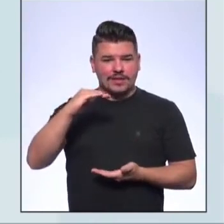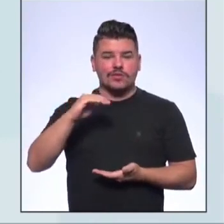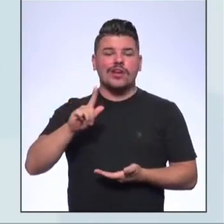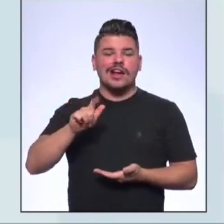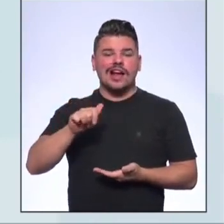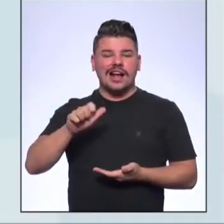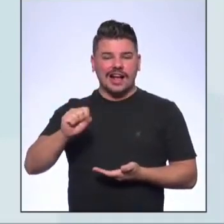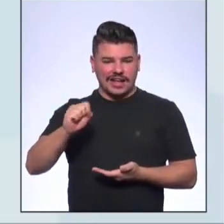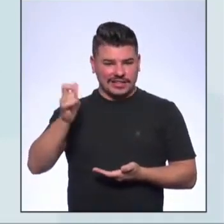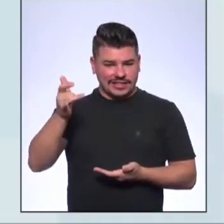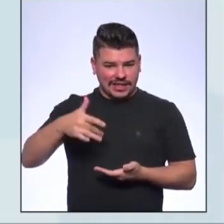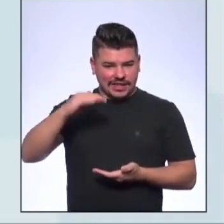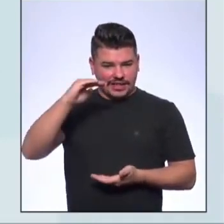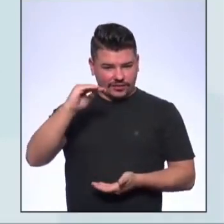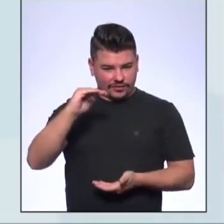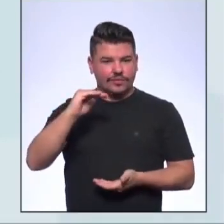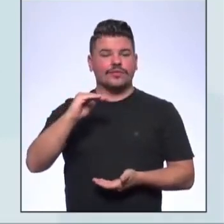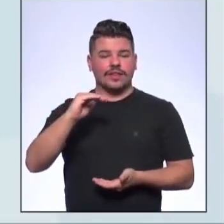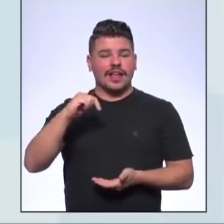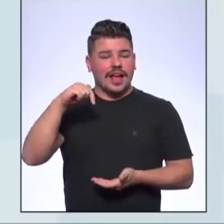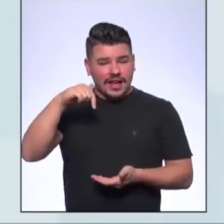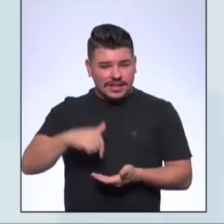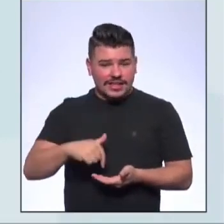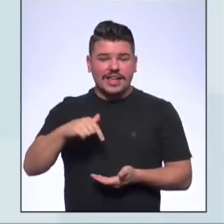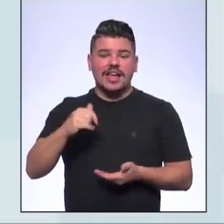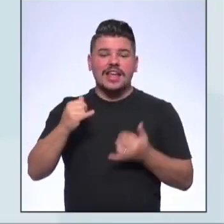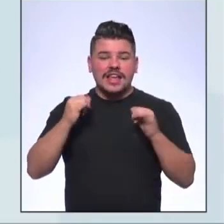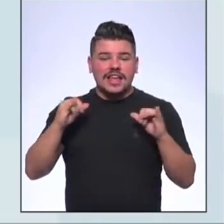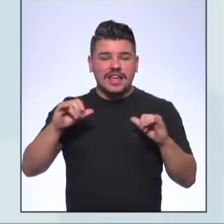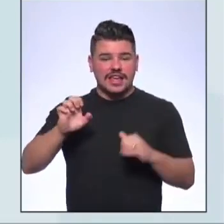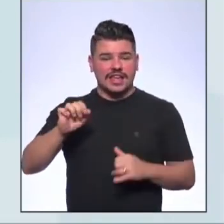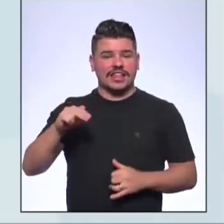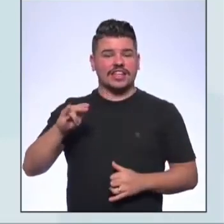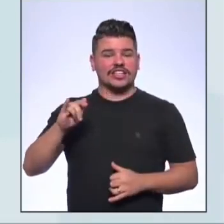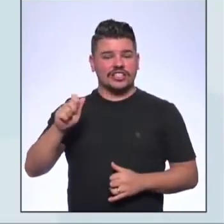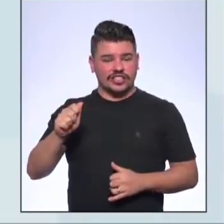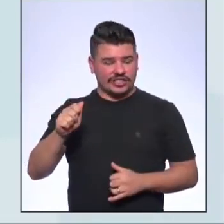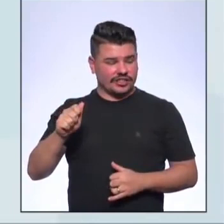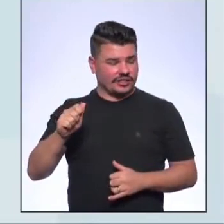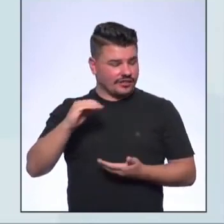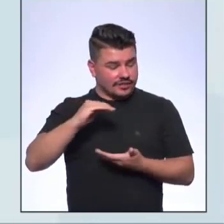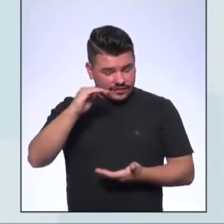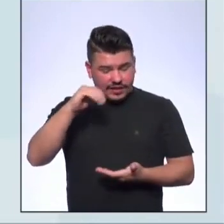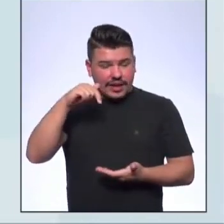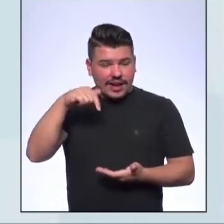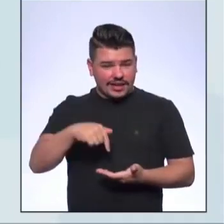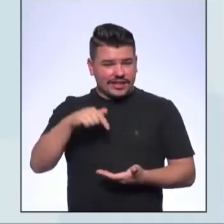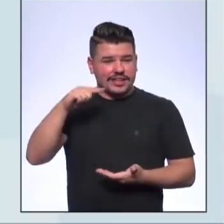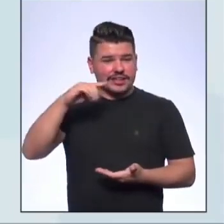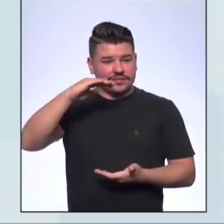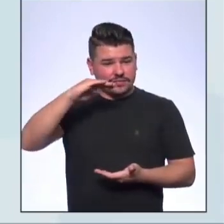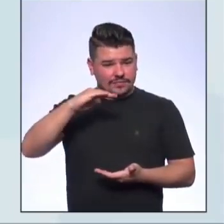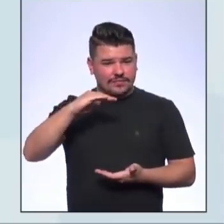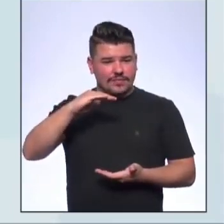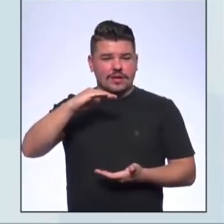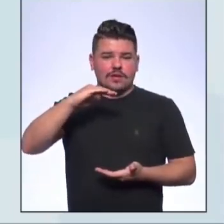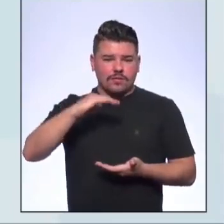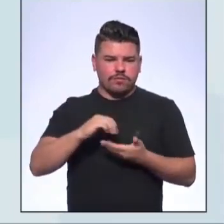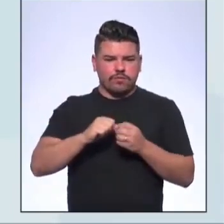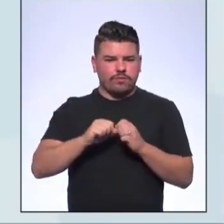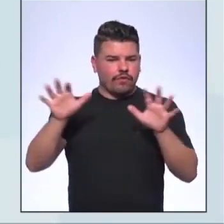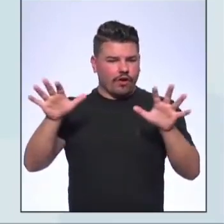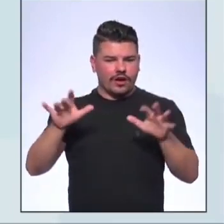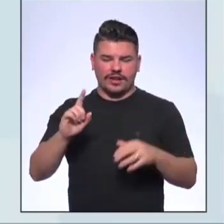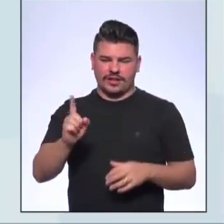tem um isolante térmico ali, quer dizer, toda a energia que o gás ganha ali naquele sistema ali, essa energia não é dissipada, né, por meio externo, beleza? Você tem um